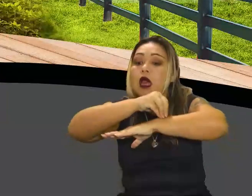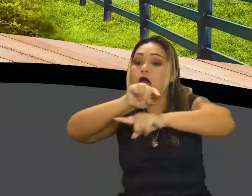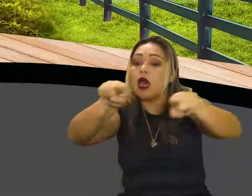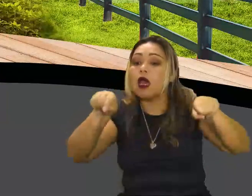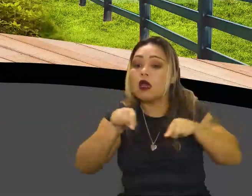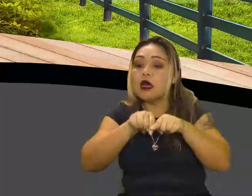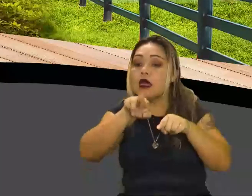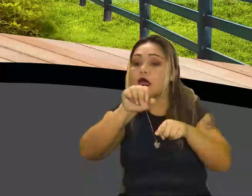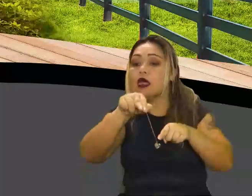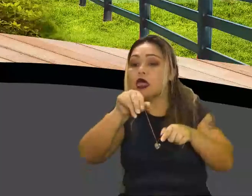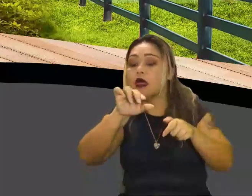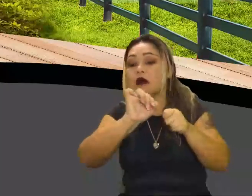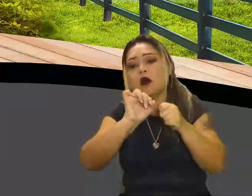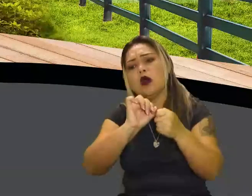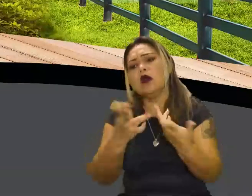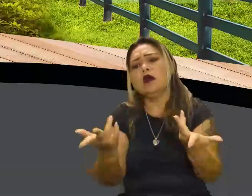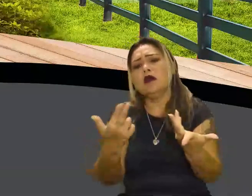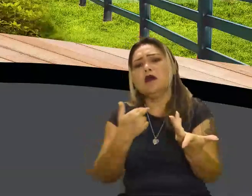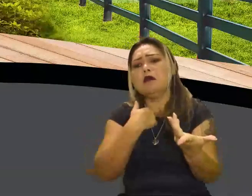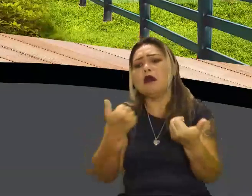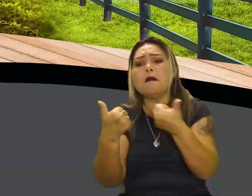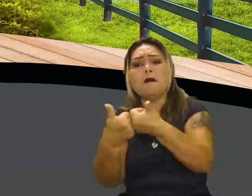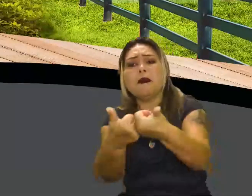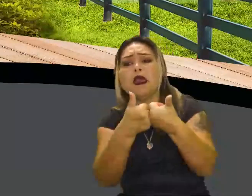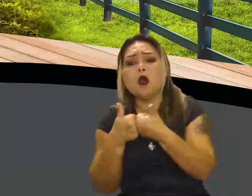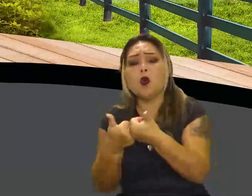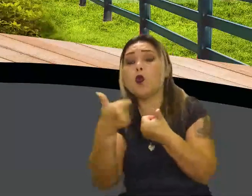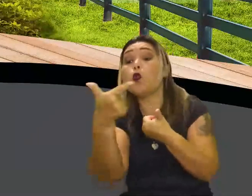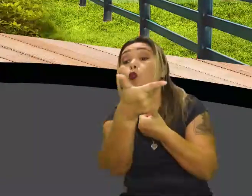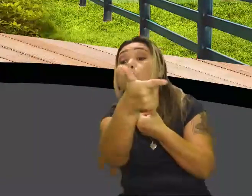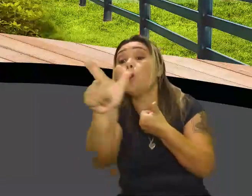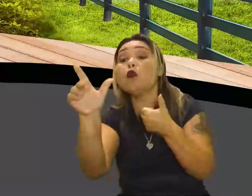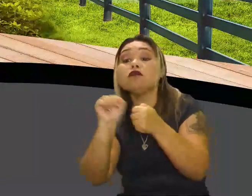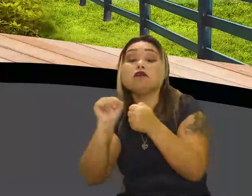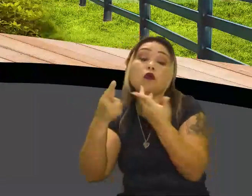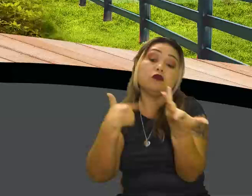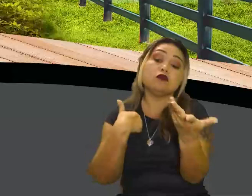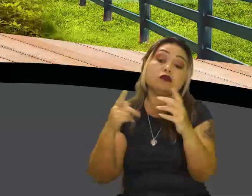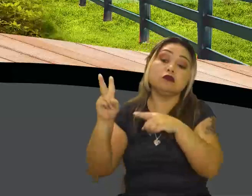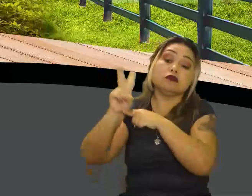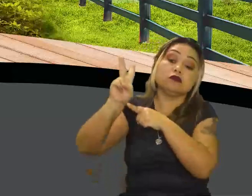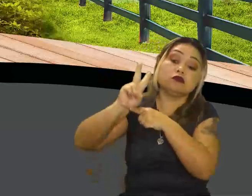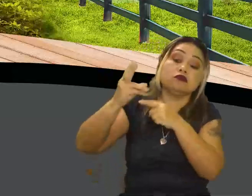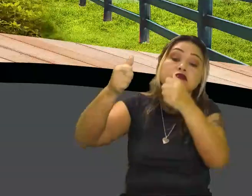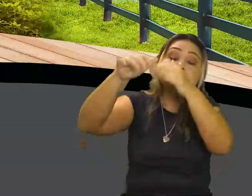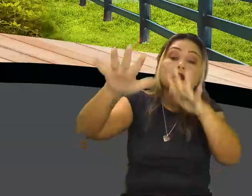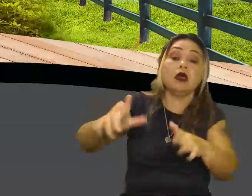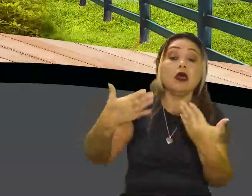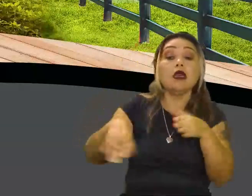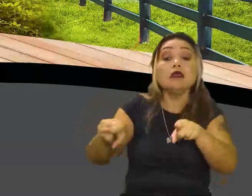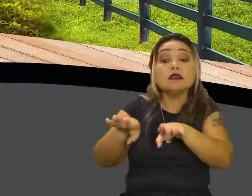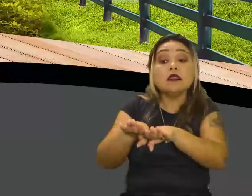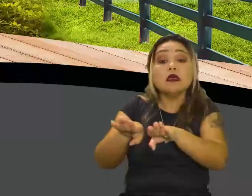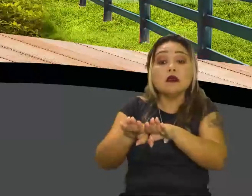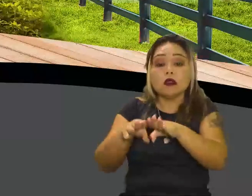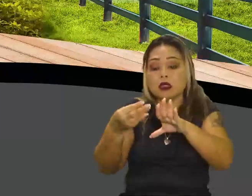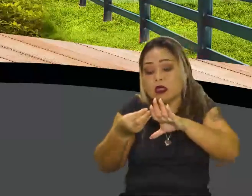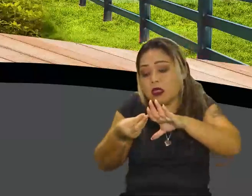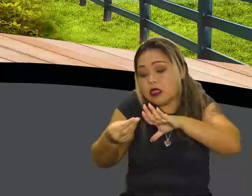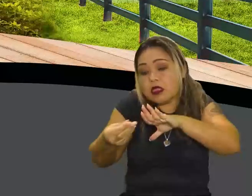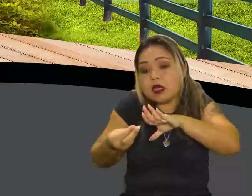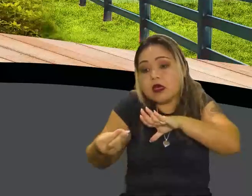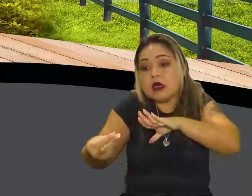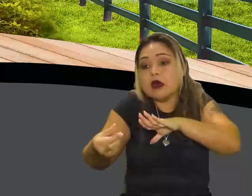quê? Porque o ranário não pode ficar muito próximo de outras instalações. E também os resíduos